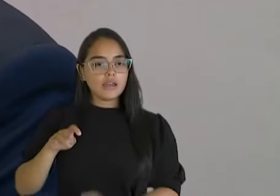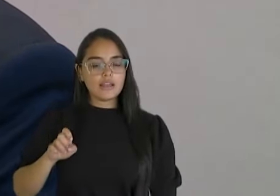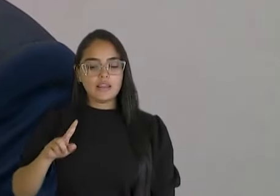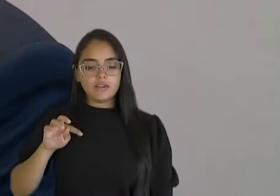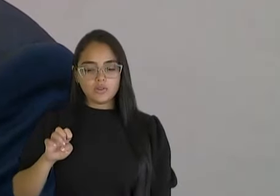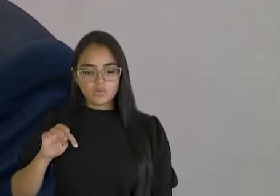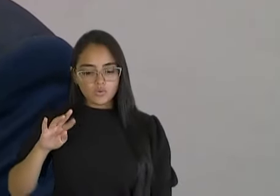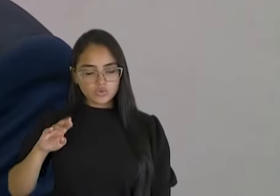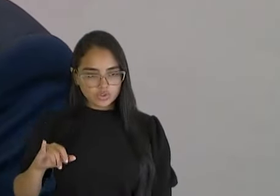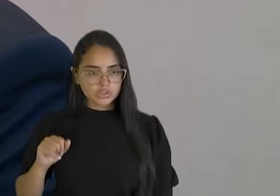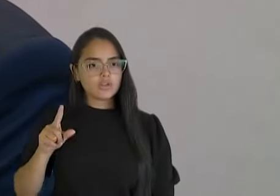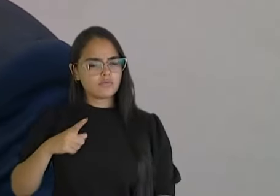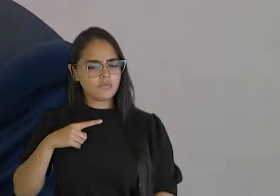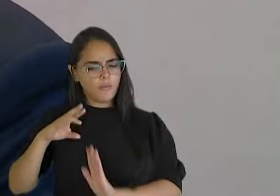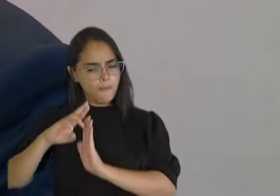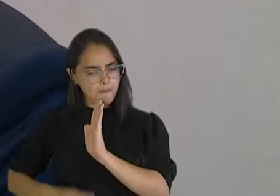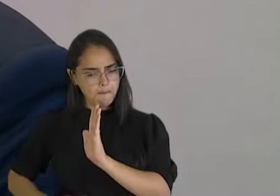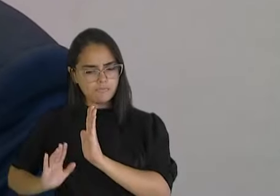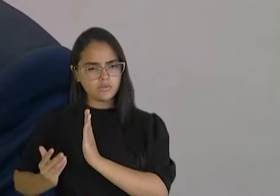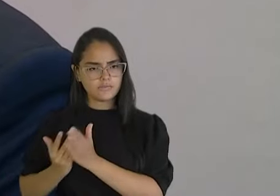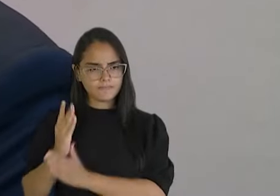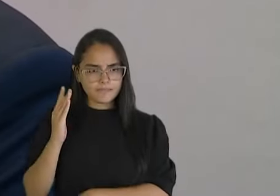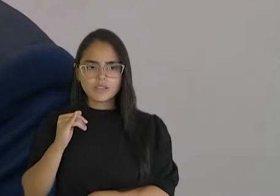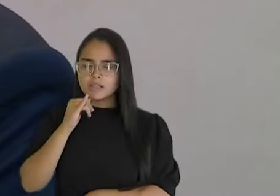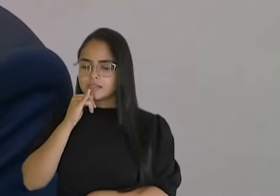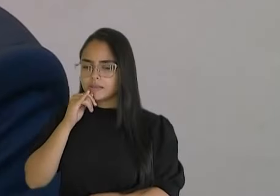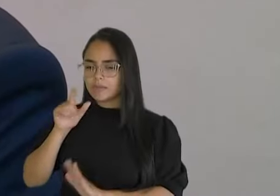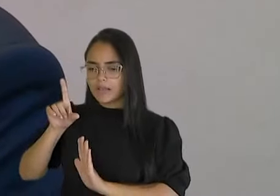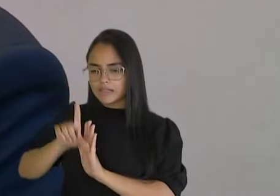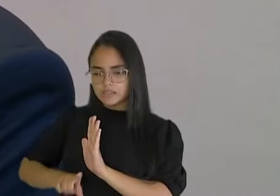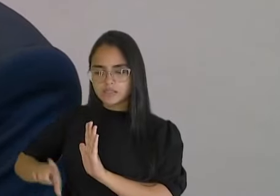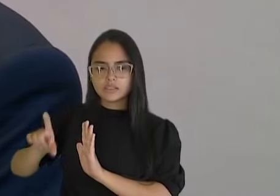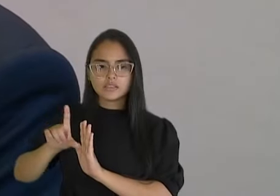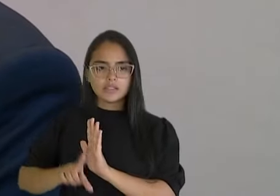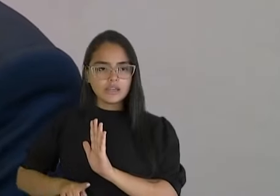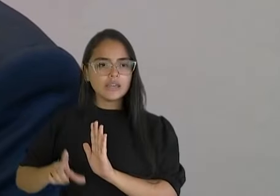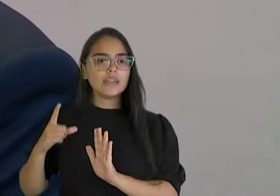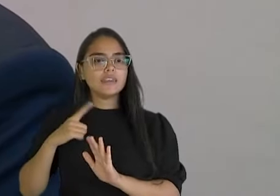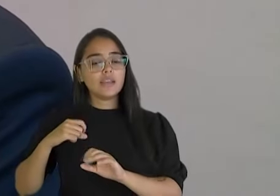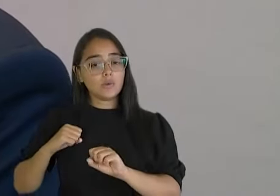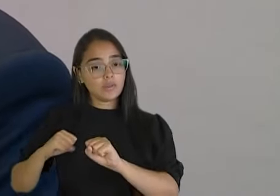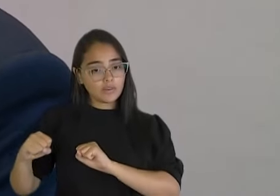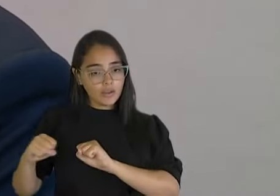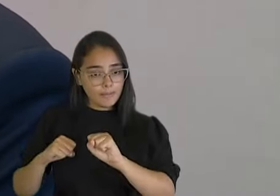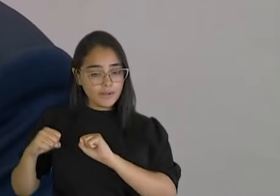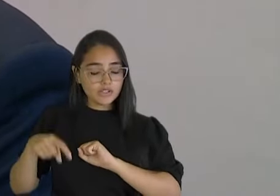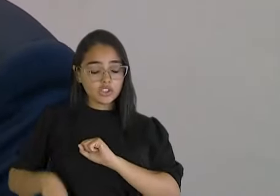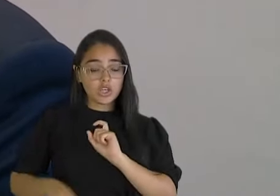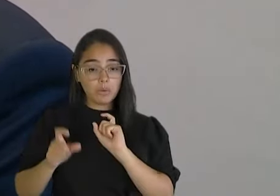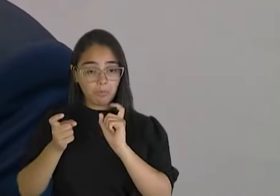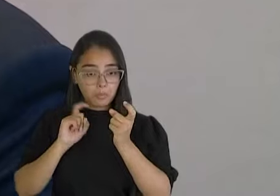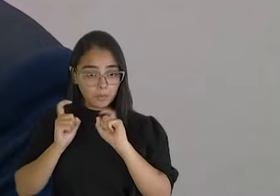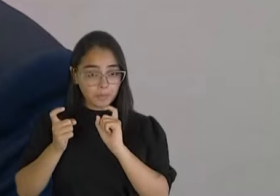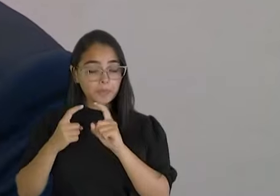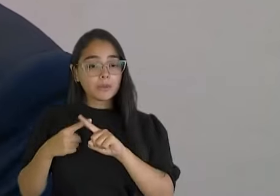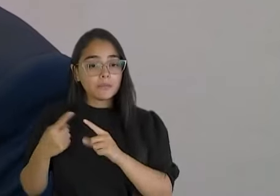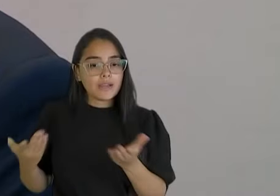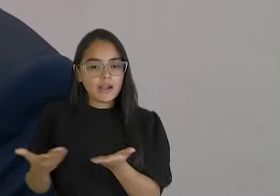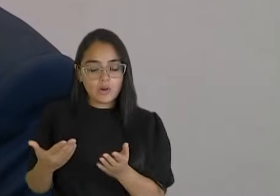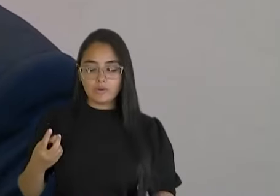regulamentados, inclusive numa legislação recente, por isso também a pertinência do nosso debate aqui, do nosso diálogo, porque agora,